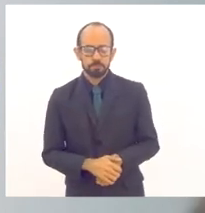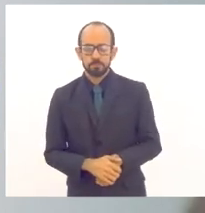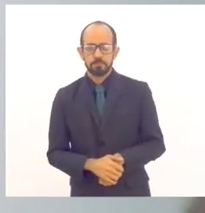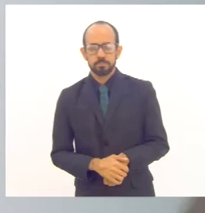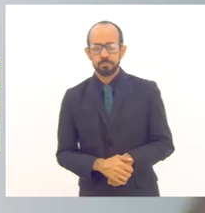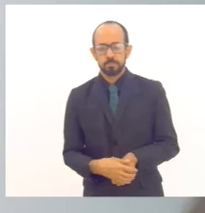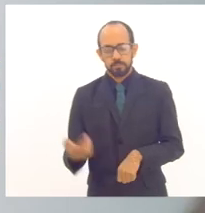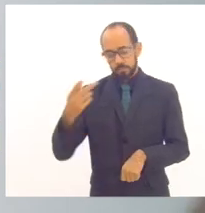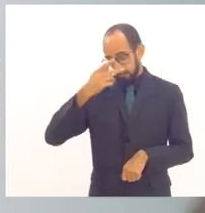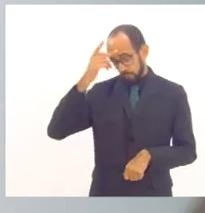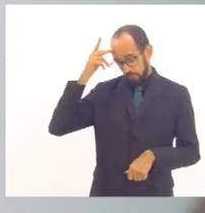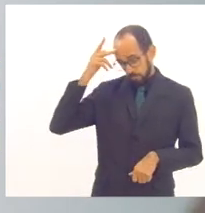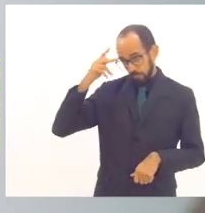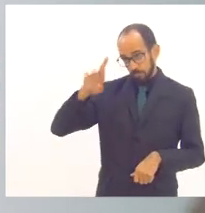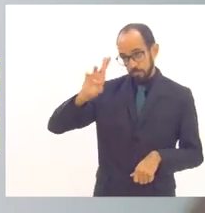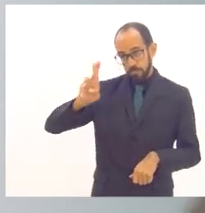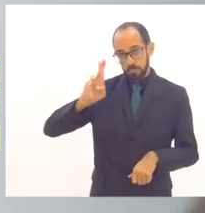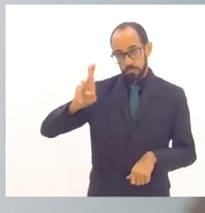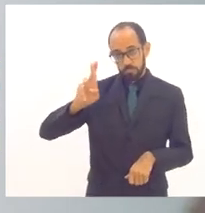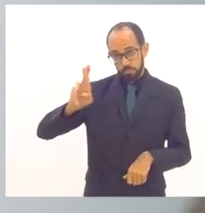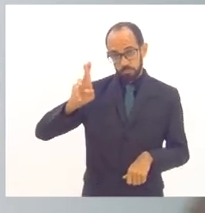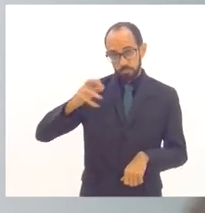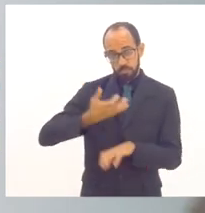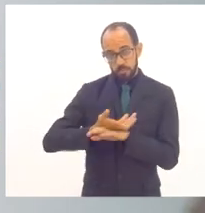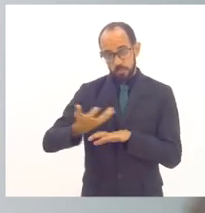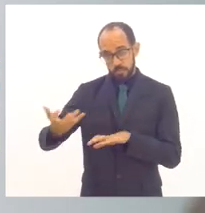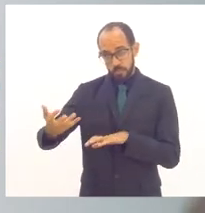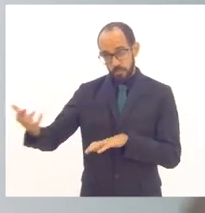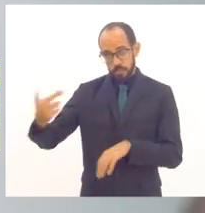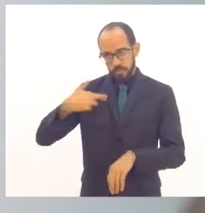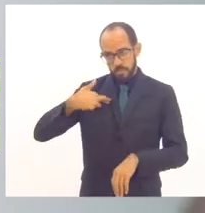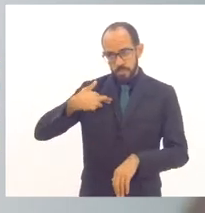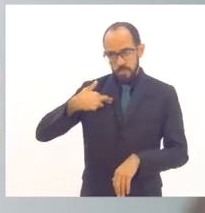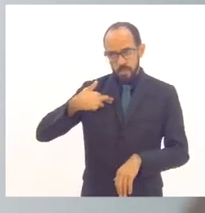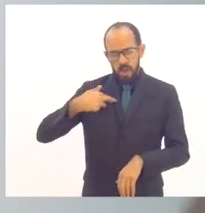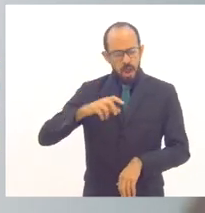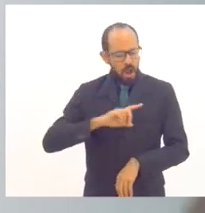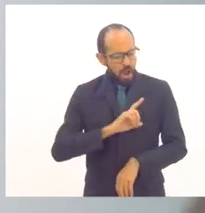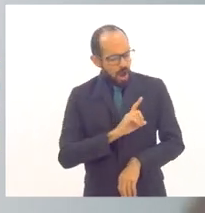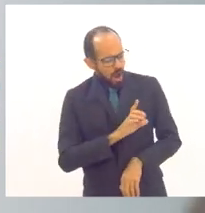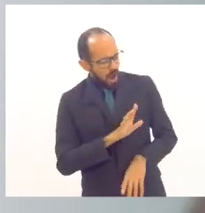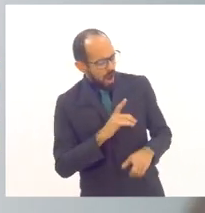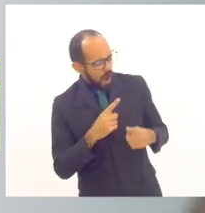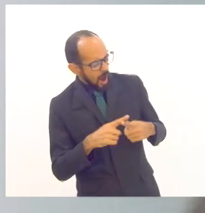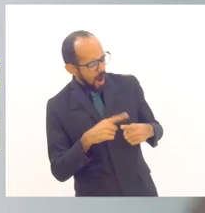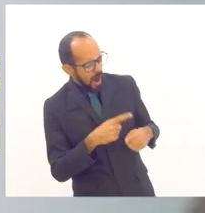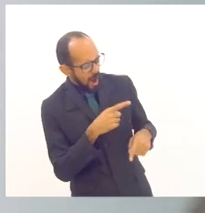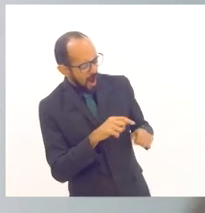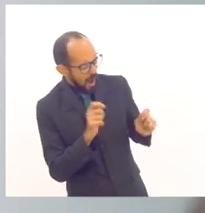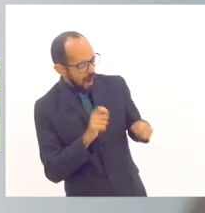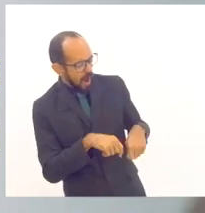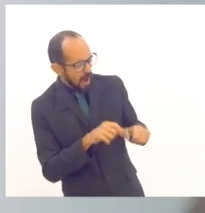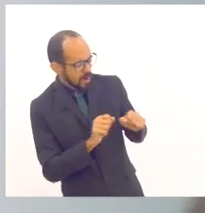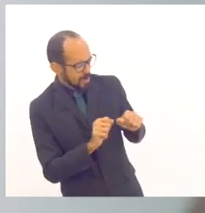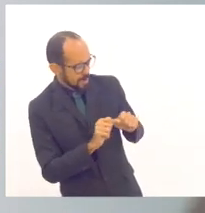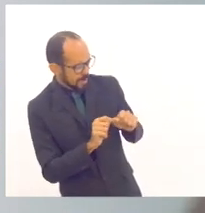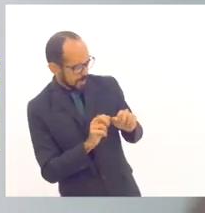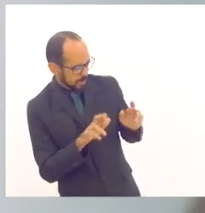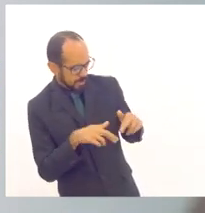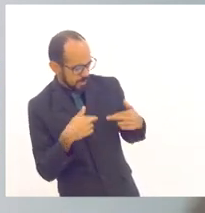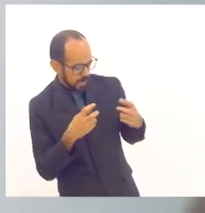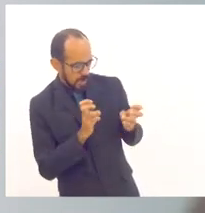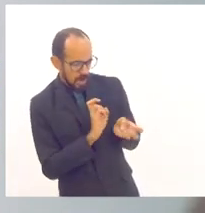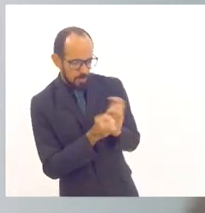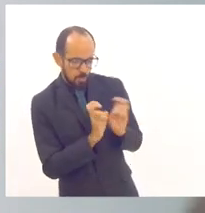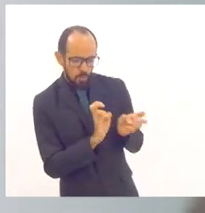a pessoa responsável pelo parque na época chegou para mim e falou: não, cara, mas por que isso, cara? Vocês podem fazer a roda de capoeira de vocês